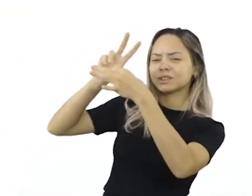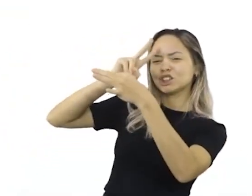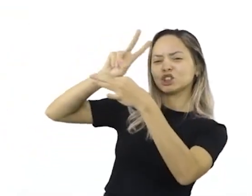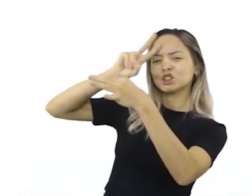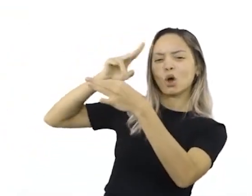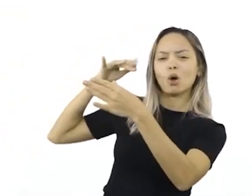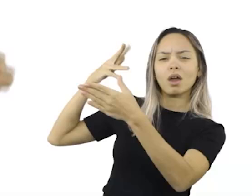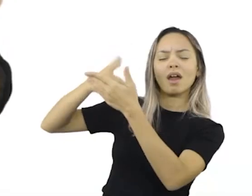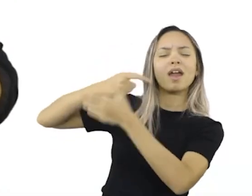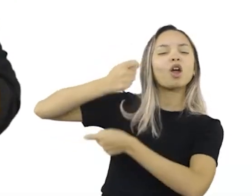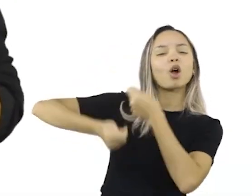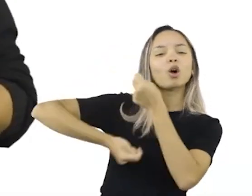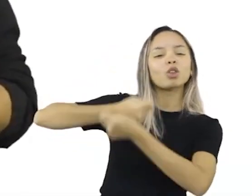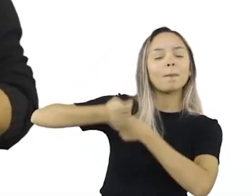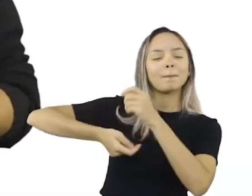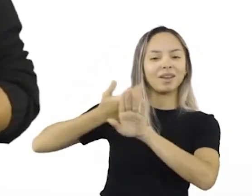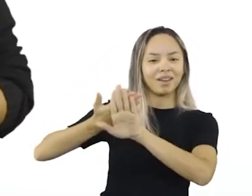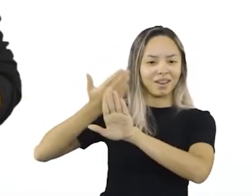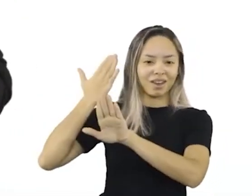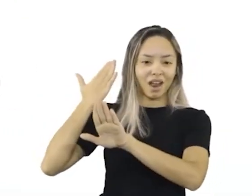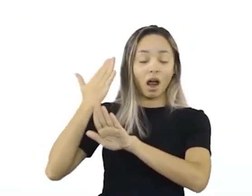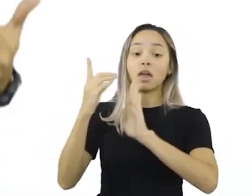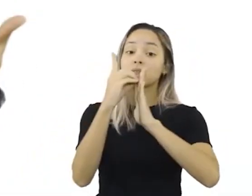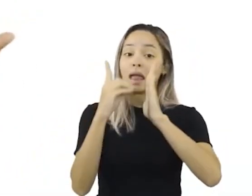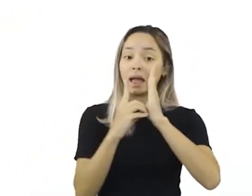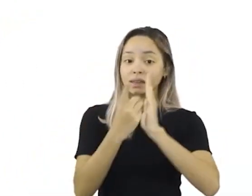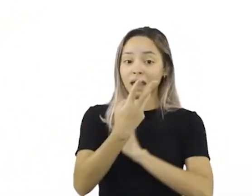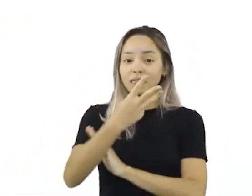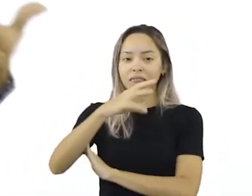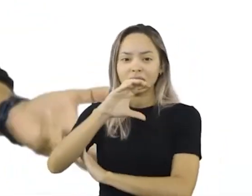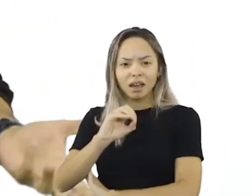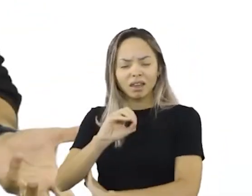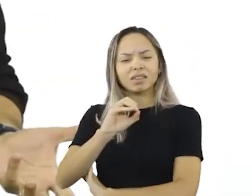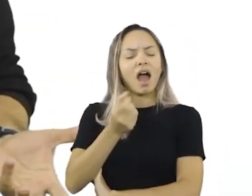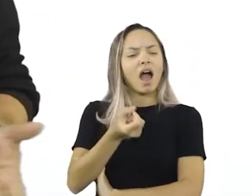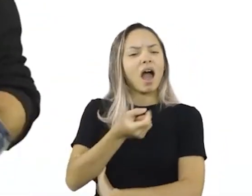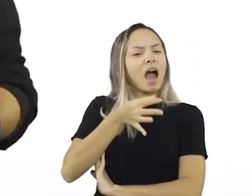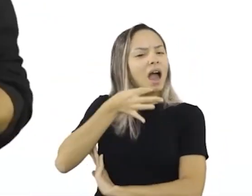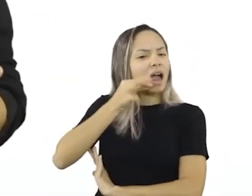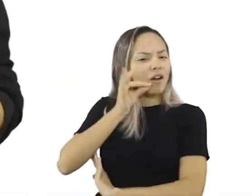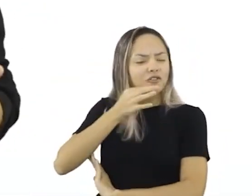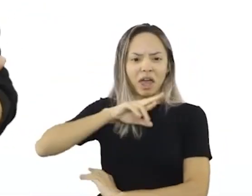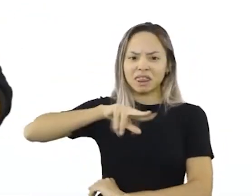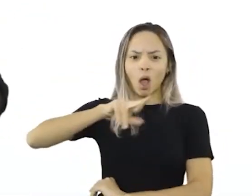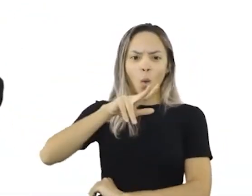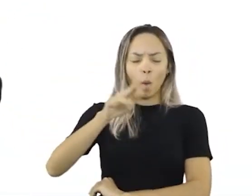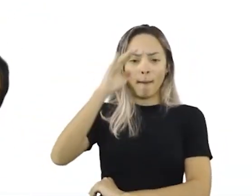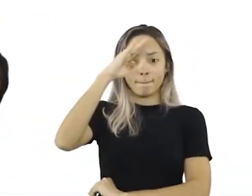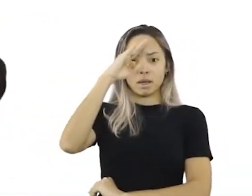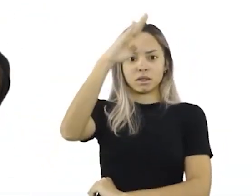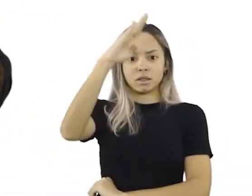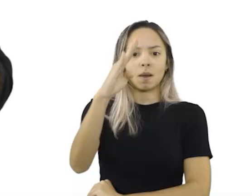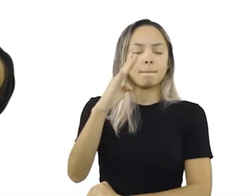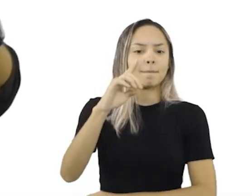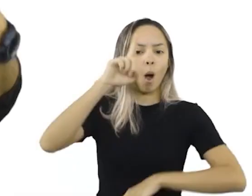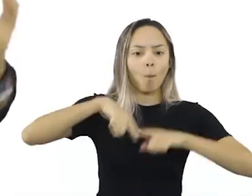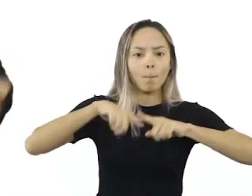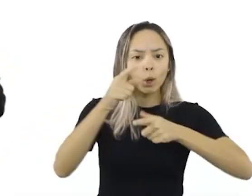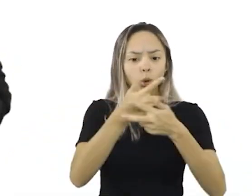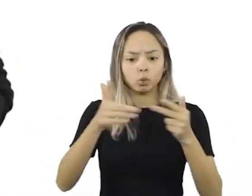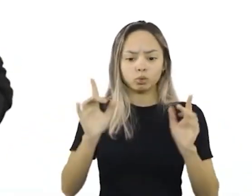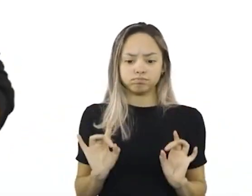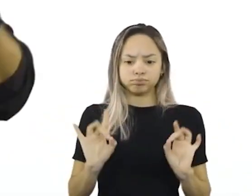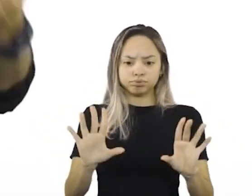histórico-econômico daquela época. Década de 30, o café já não era mais o principal produto brasileiro, ou estava